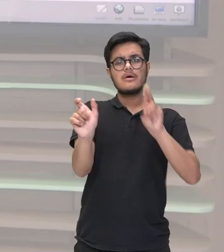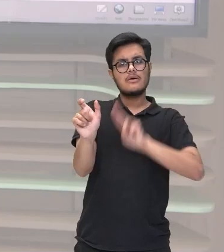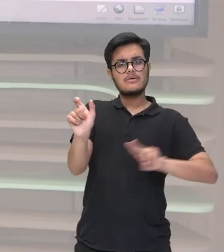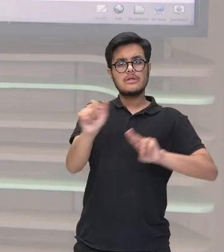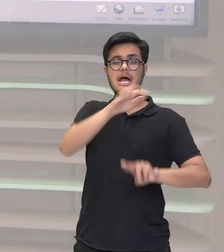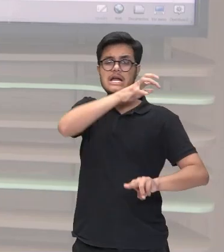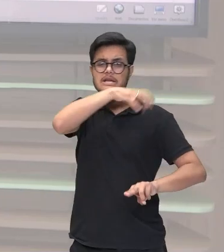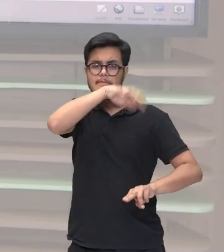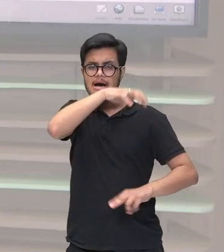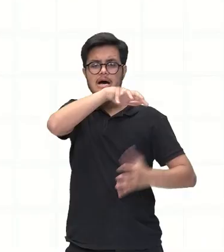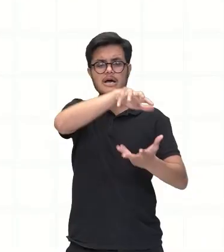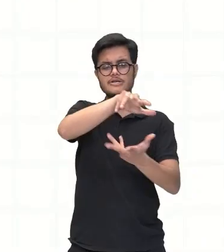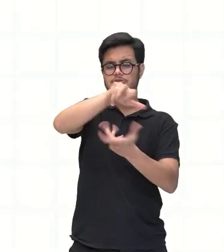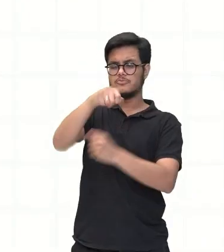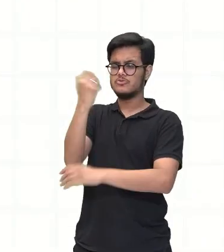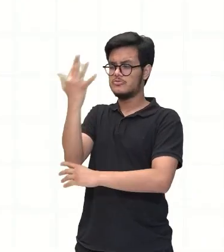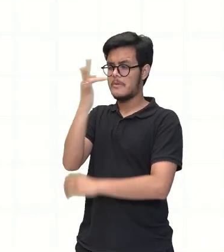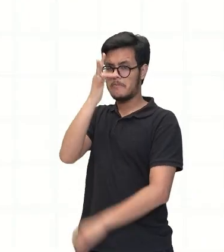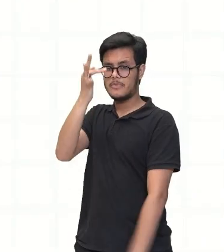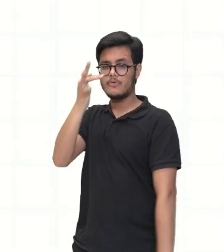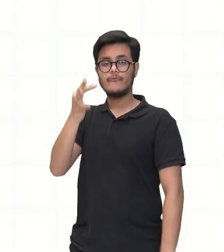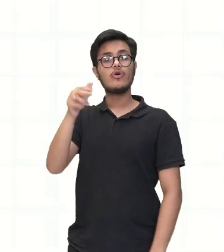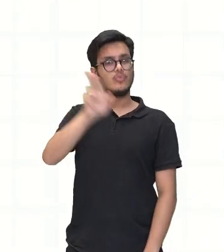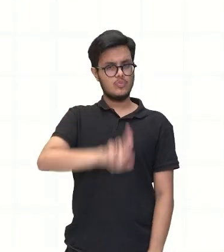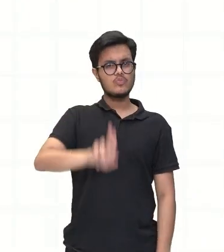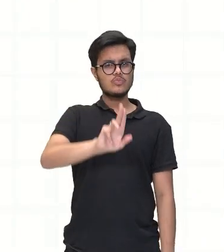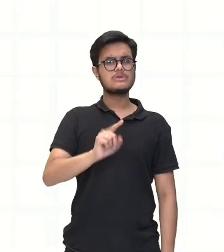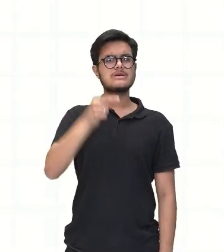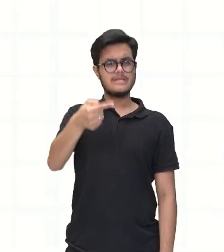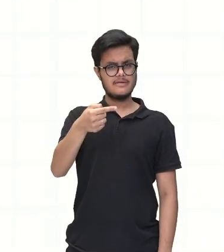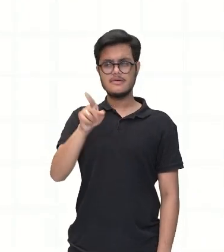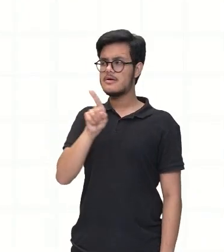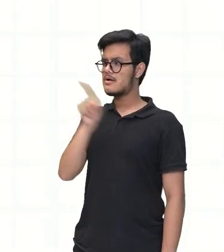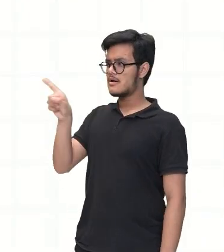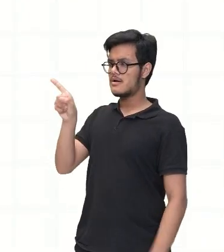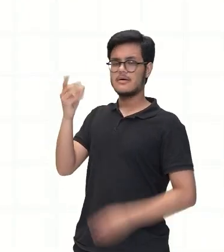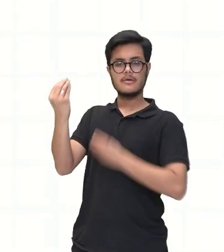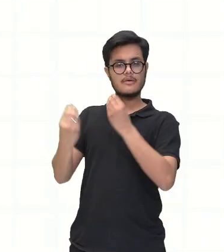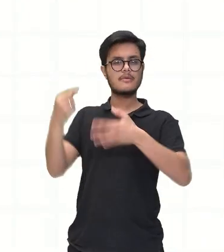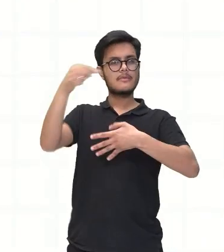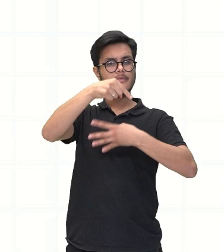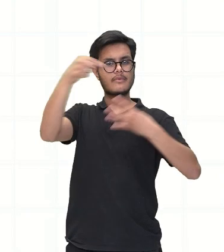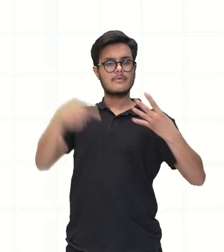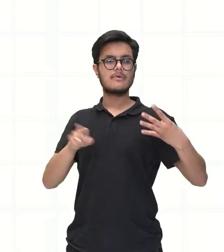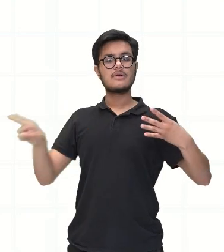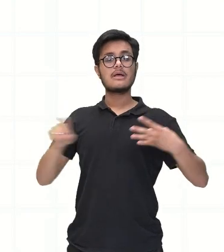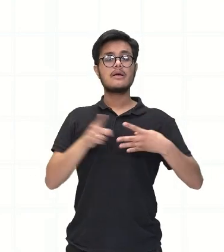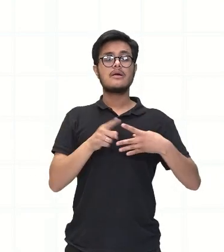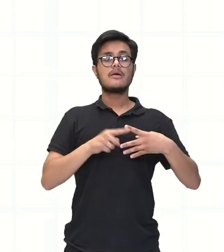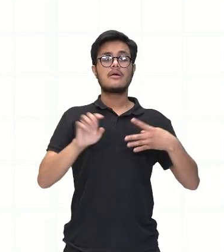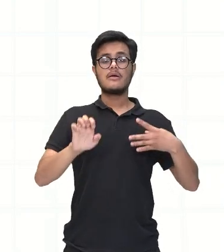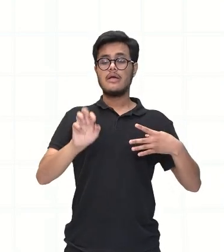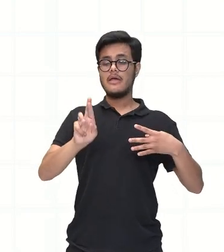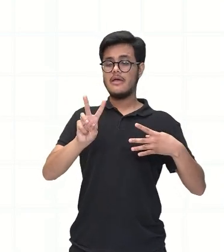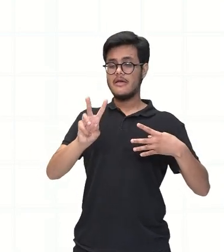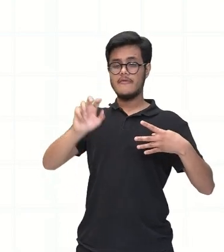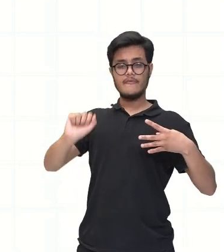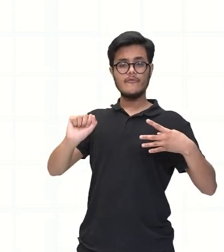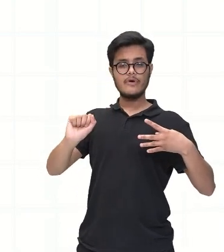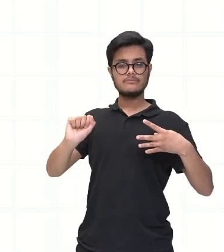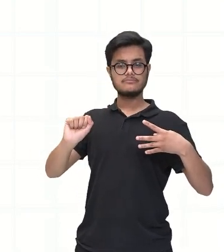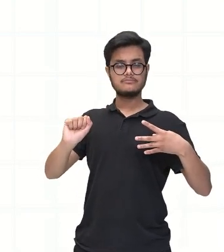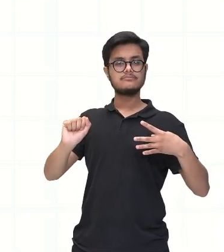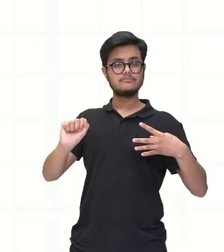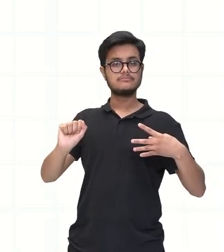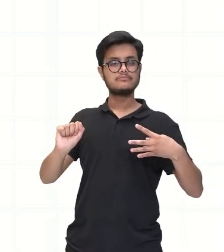dos animais. Vamos ver alguns exemplos agora aqui, olha só. Então, temos alguns exemplos aqui. Esse primeiro exemplo é uma